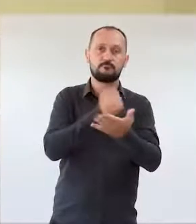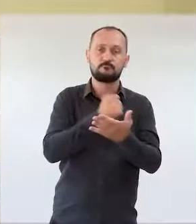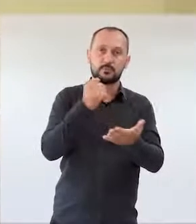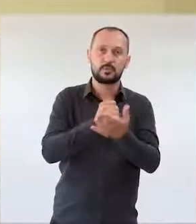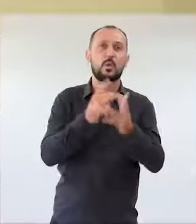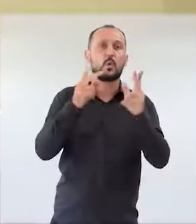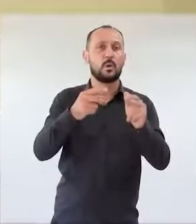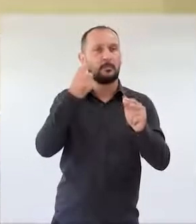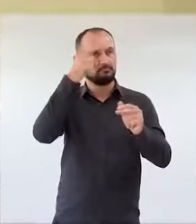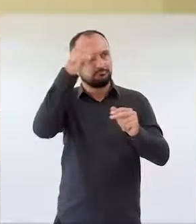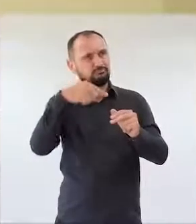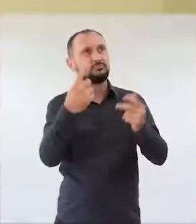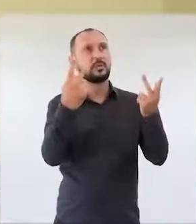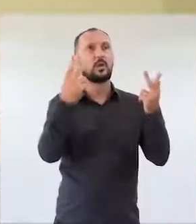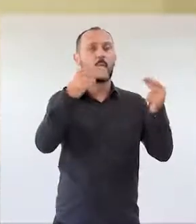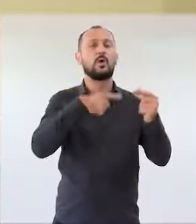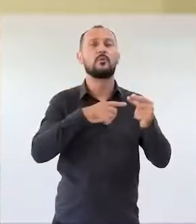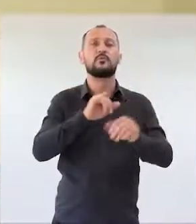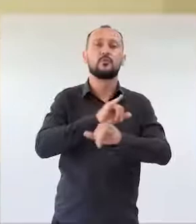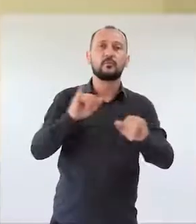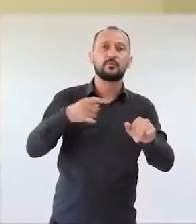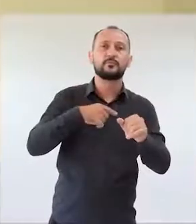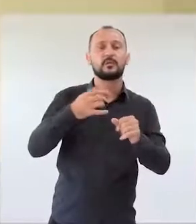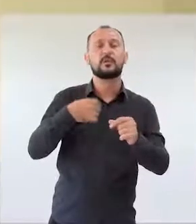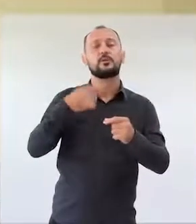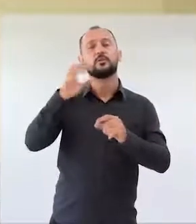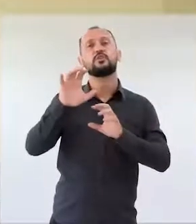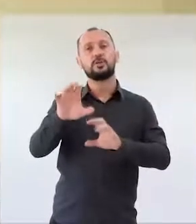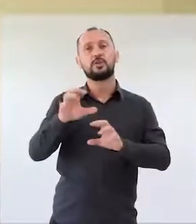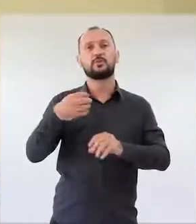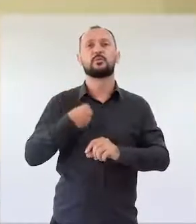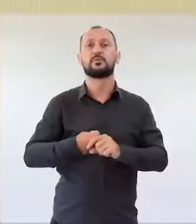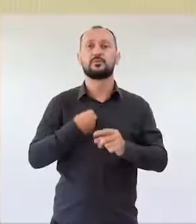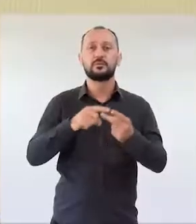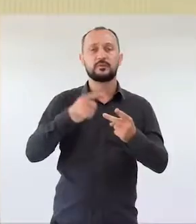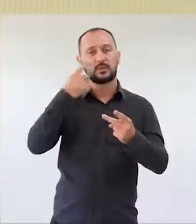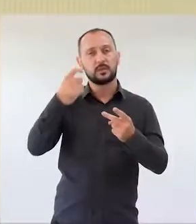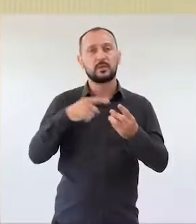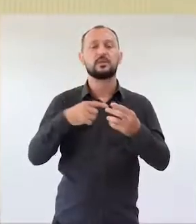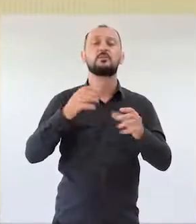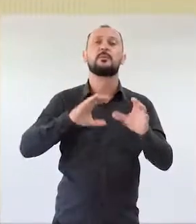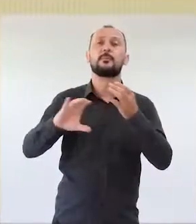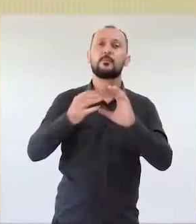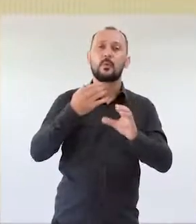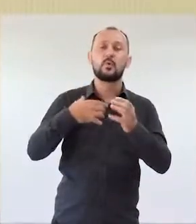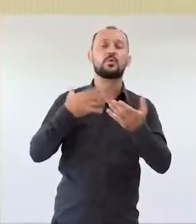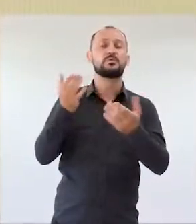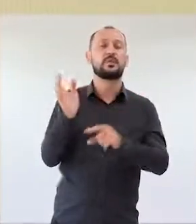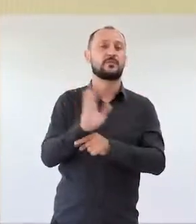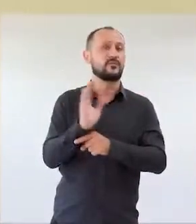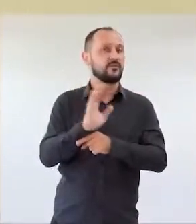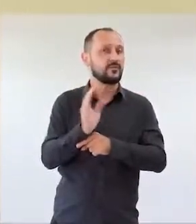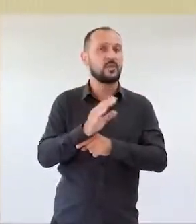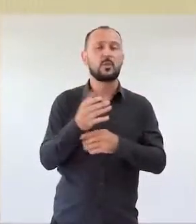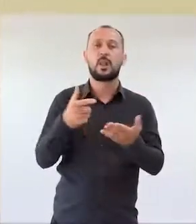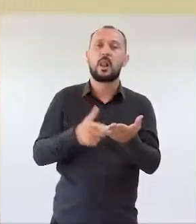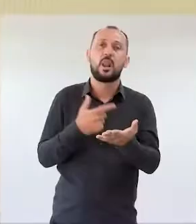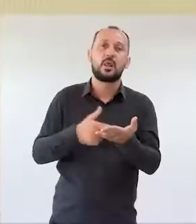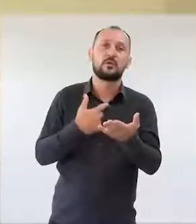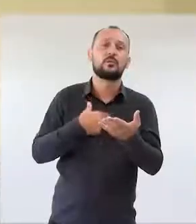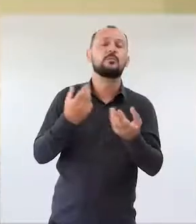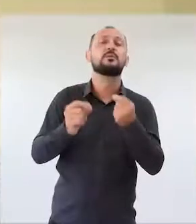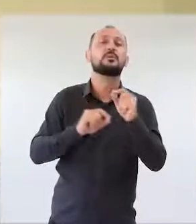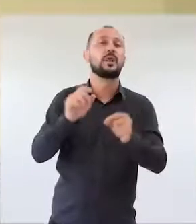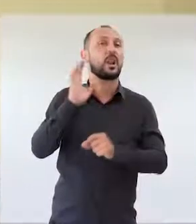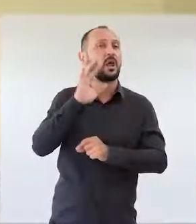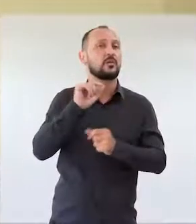um cadastro similar a este, com informações pessoais como filosofia de vida, interesses, músicas, filmes e livros prediletos,